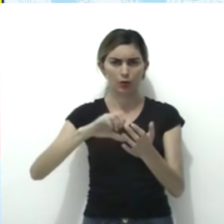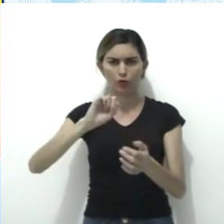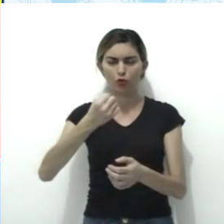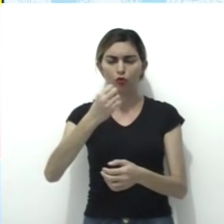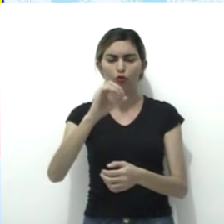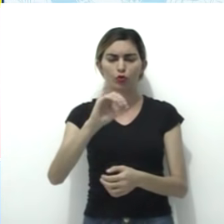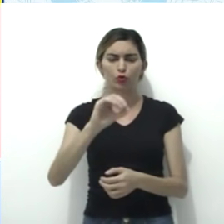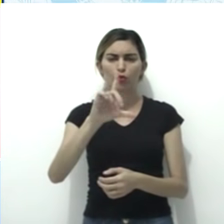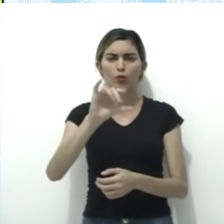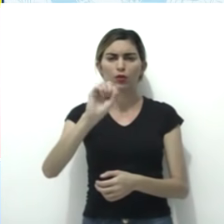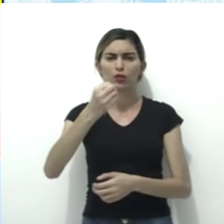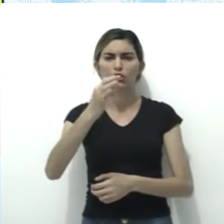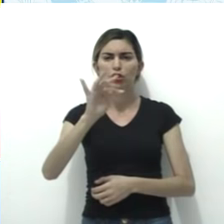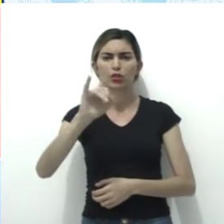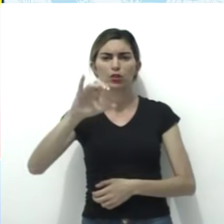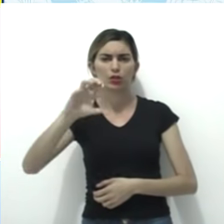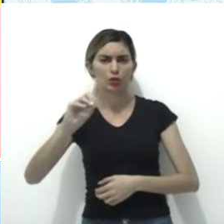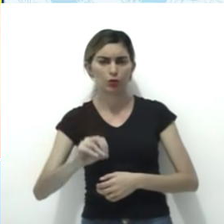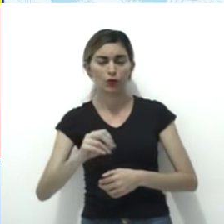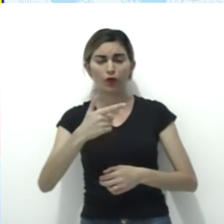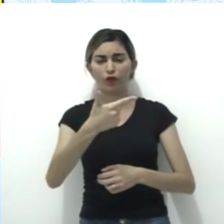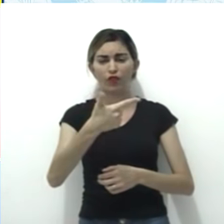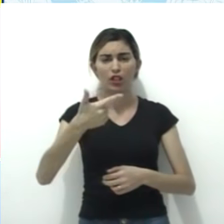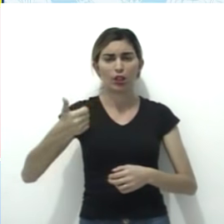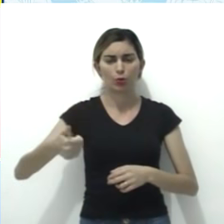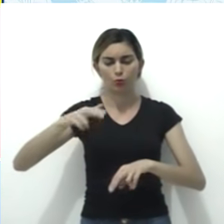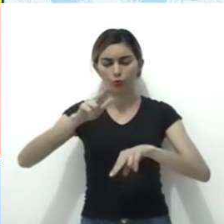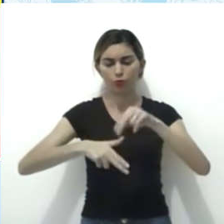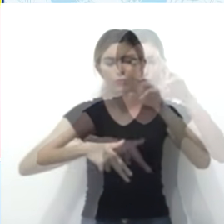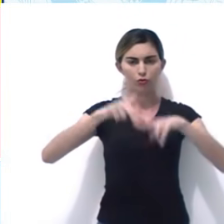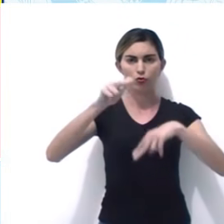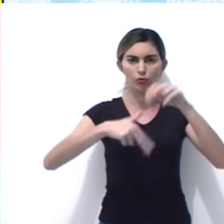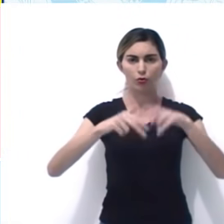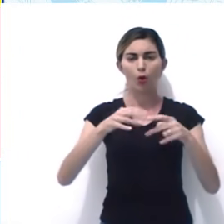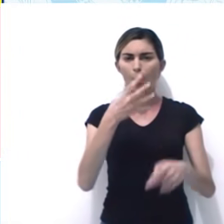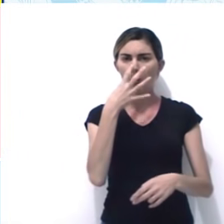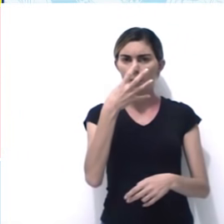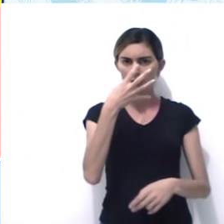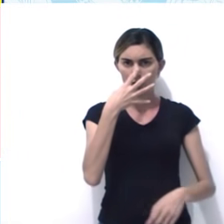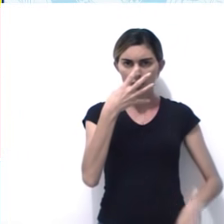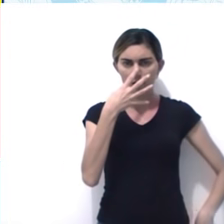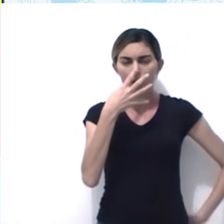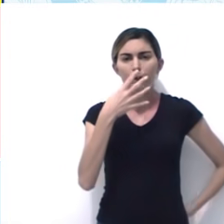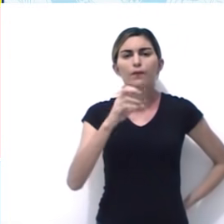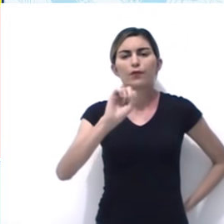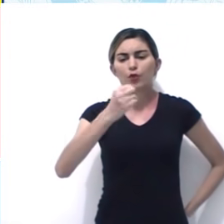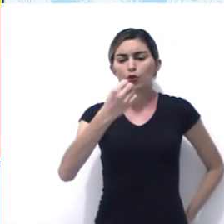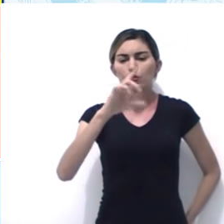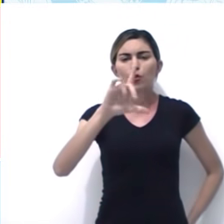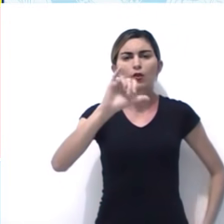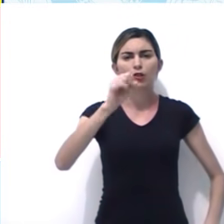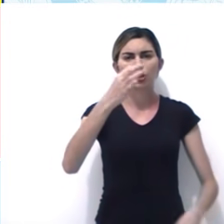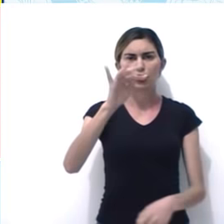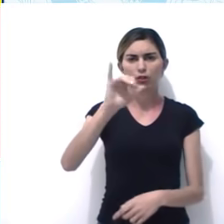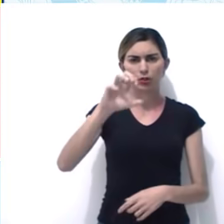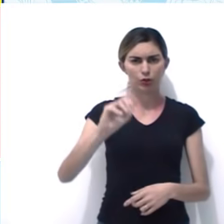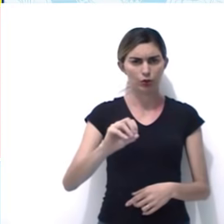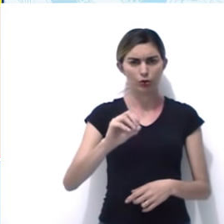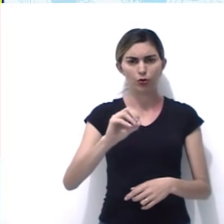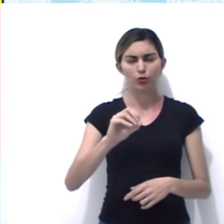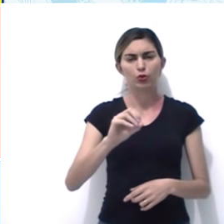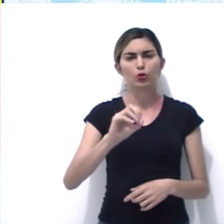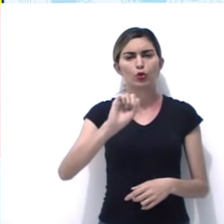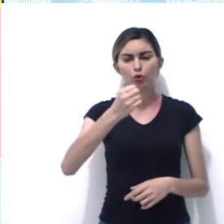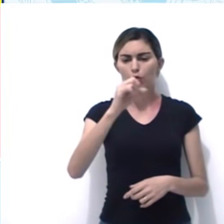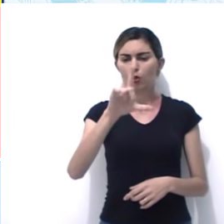marca o solstício de 21 de junho observem que o solstício de